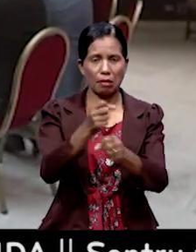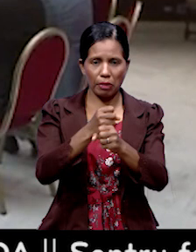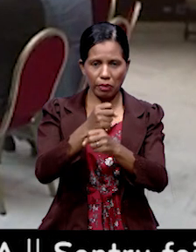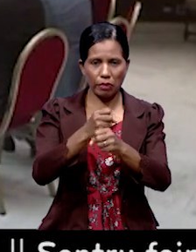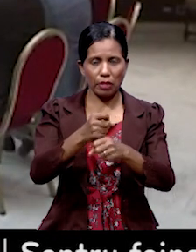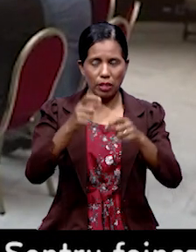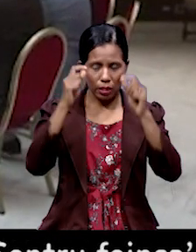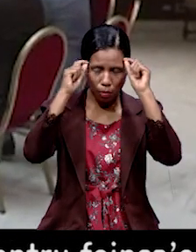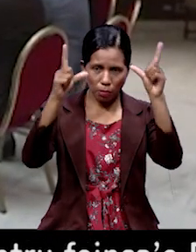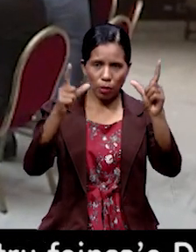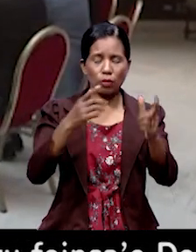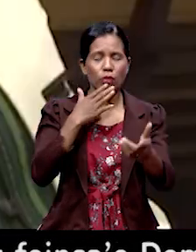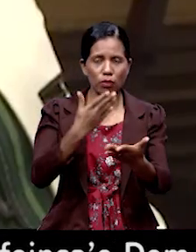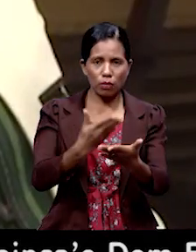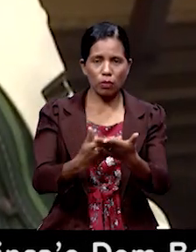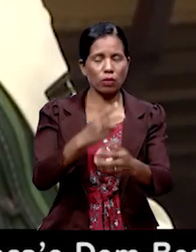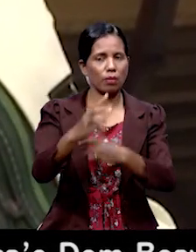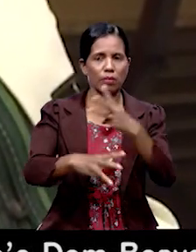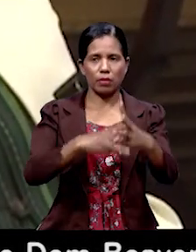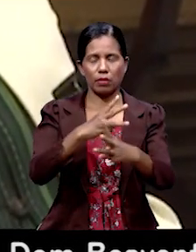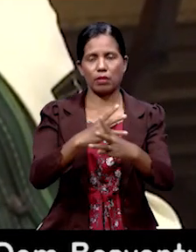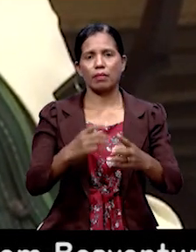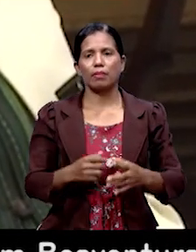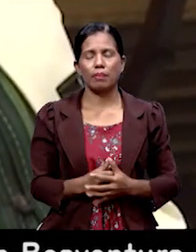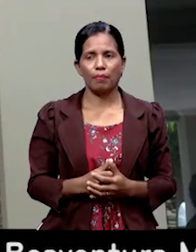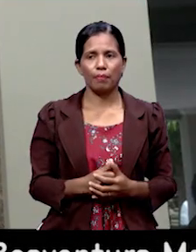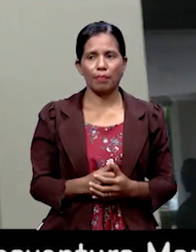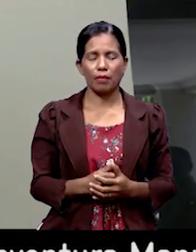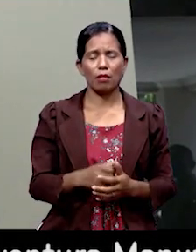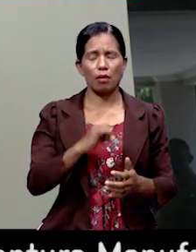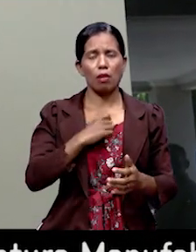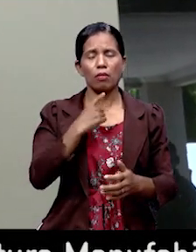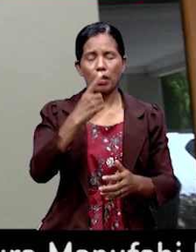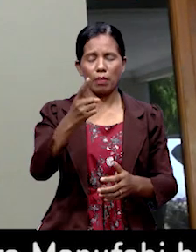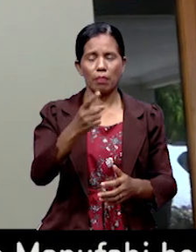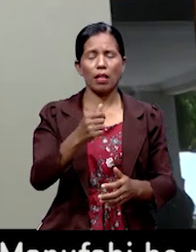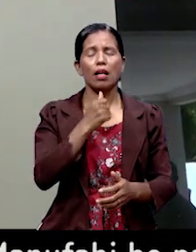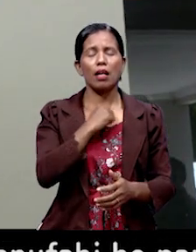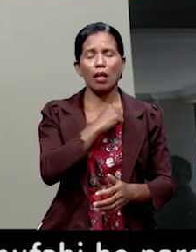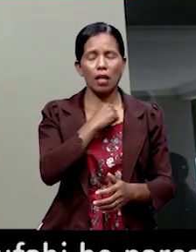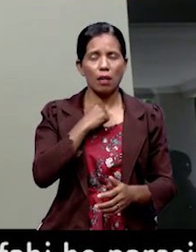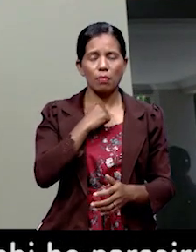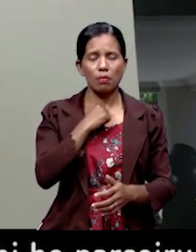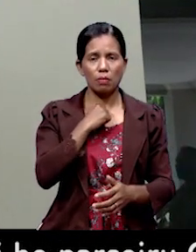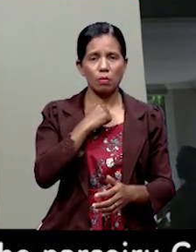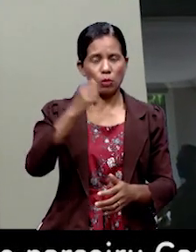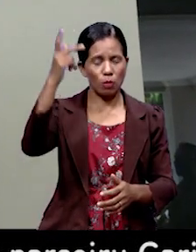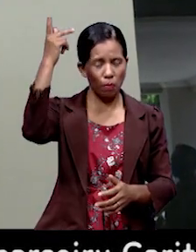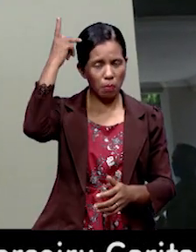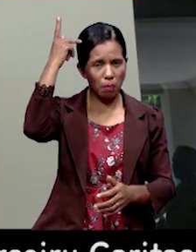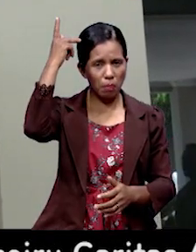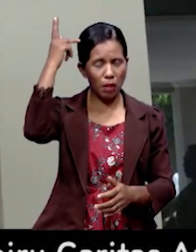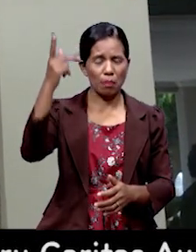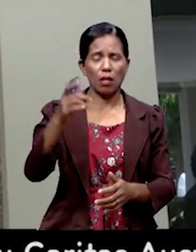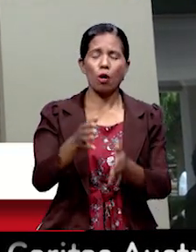Amundo. Quando a reunião remata, até tem venia, amo Papa. E temos café, que lá desconfia e temos